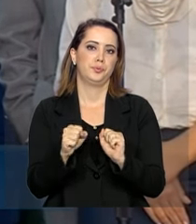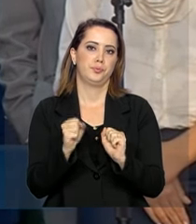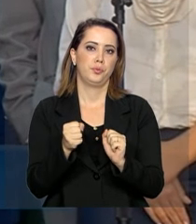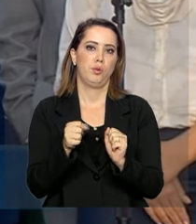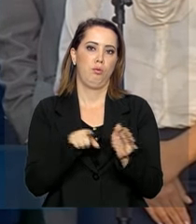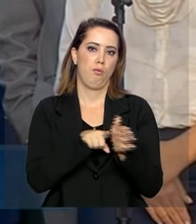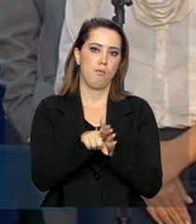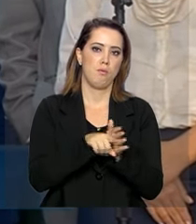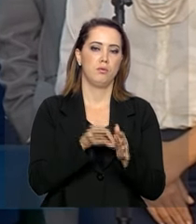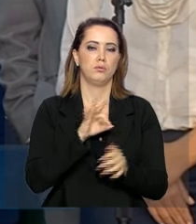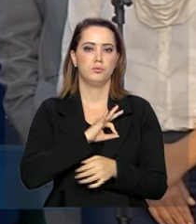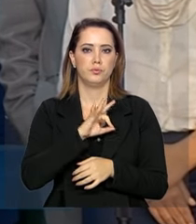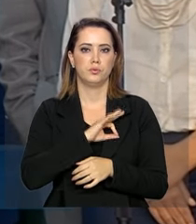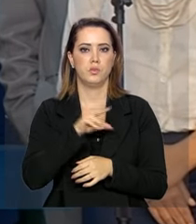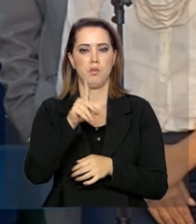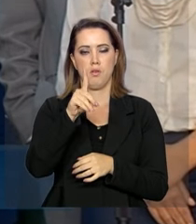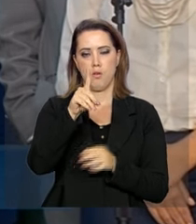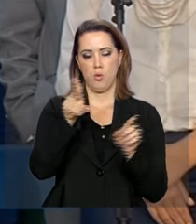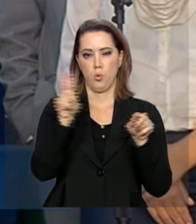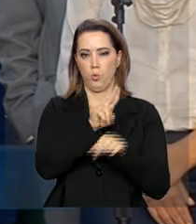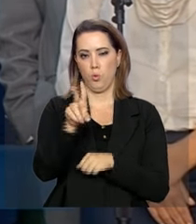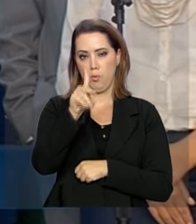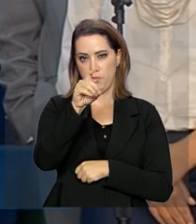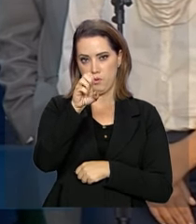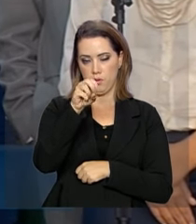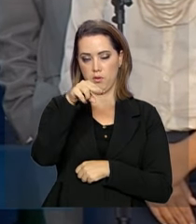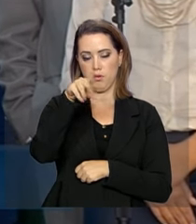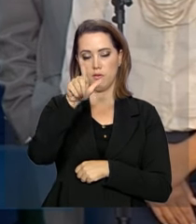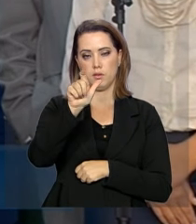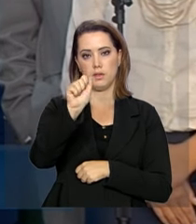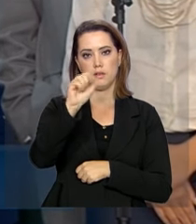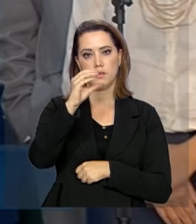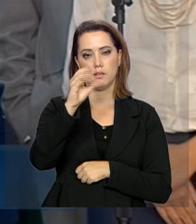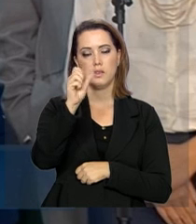premiada feita pelo senador Delcídio do Amaral.